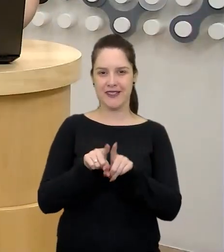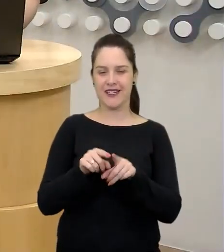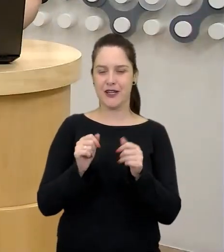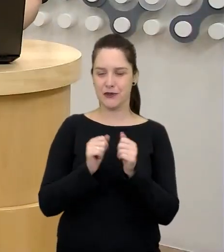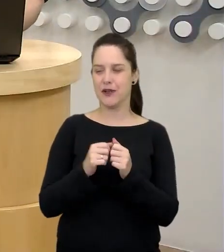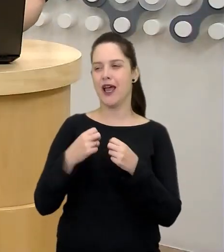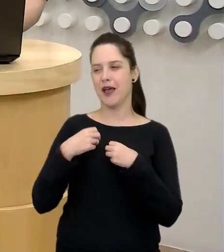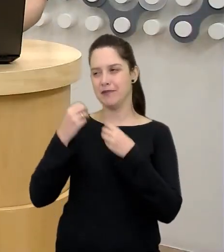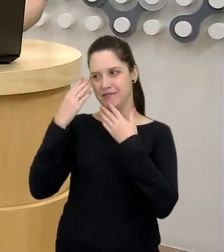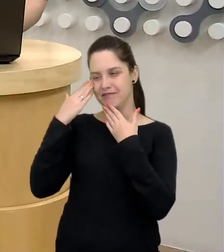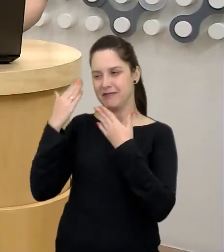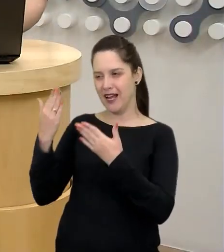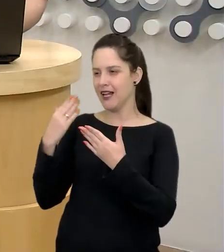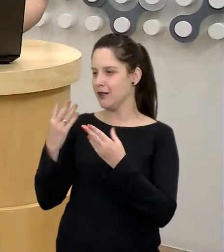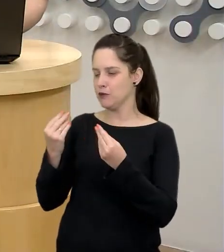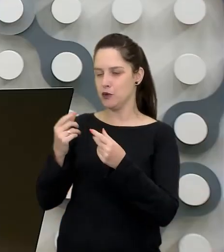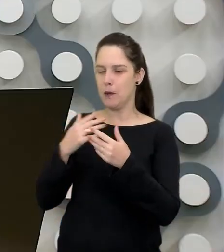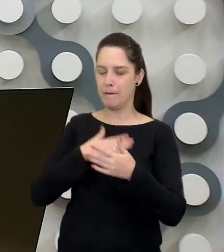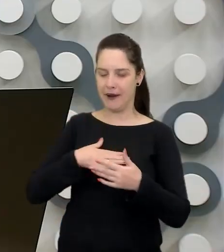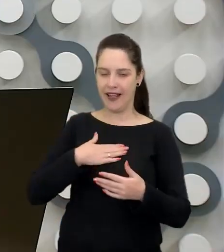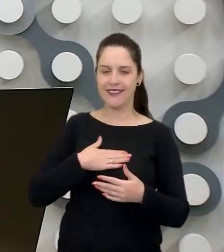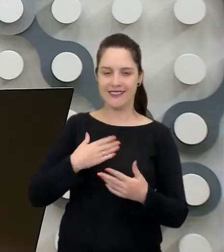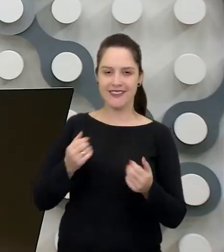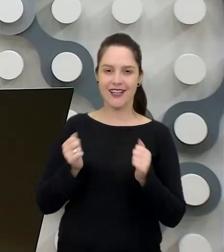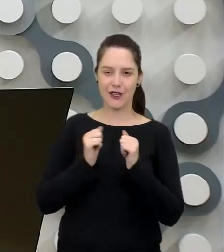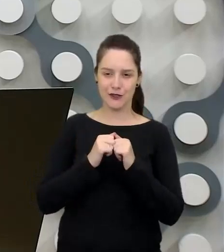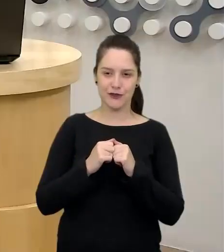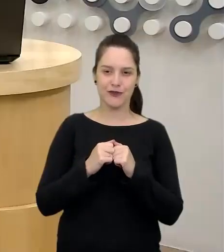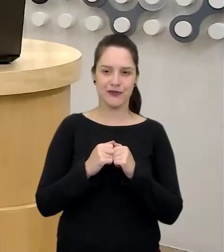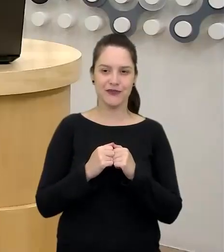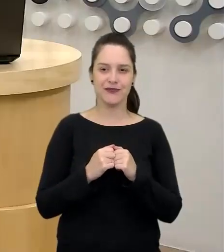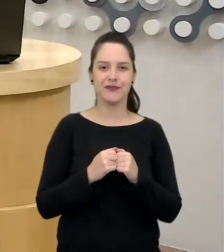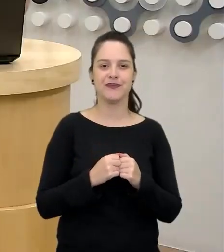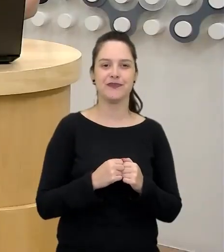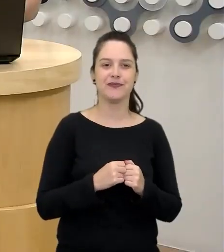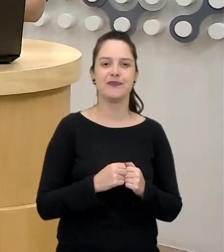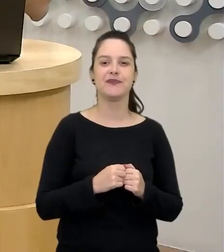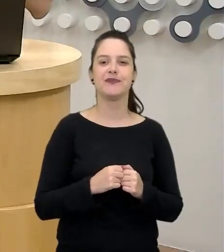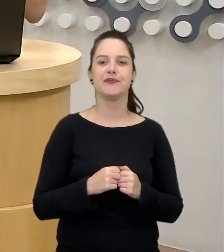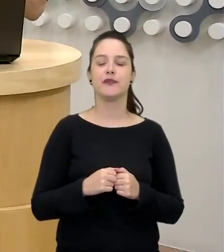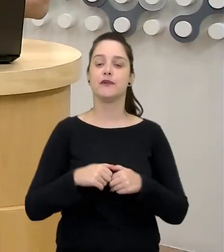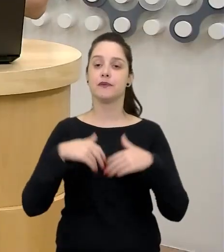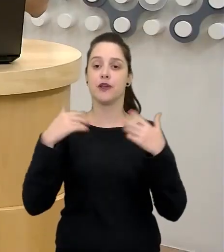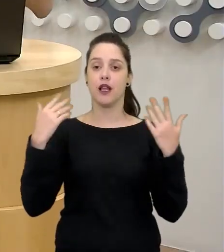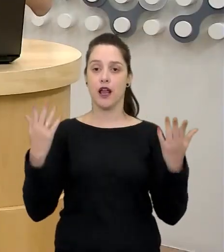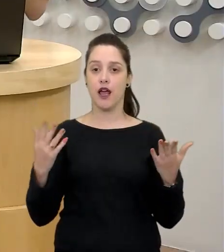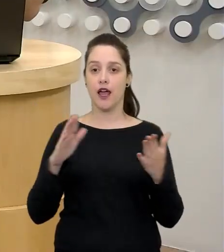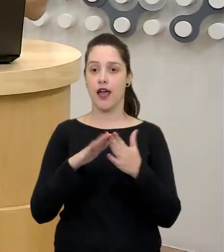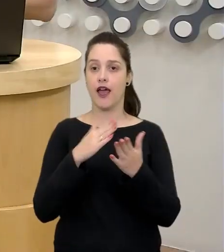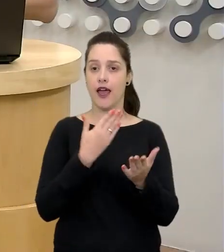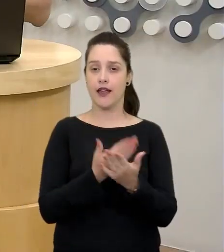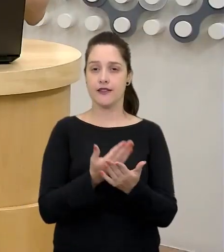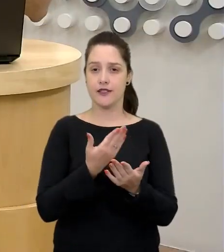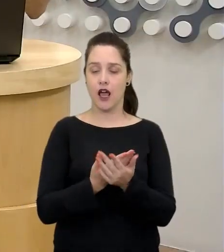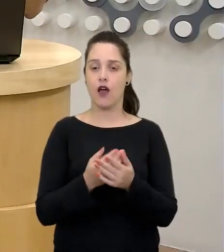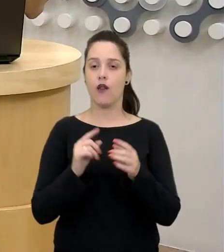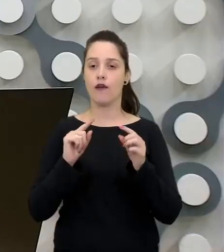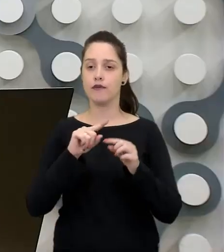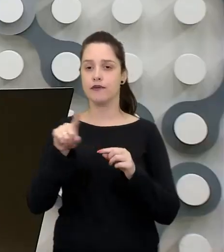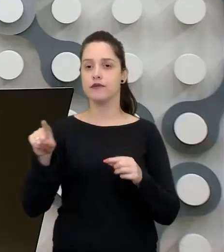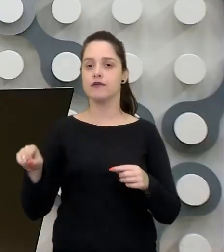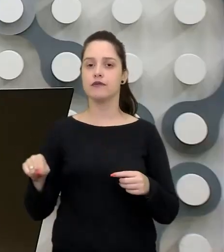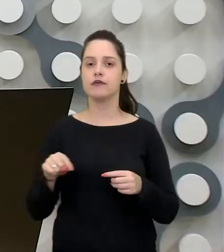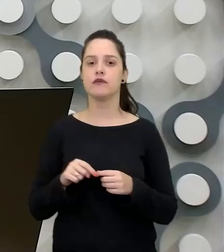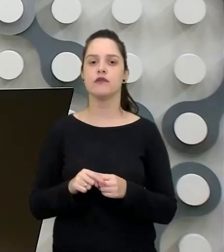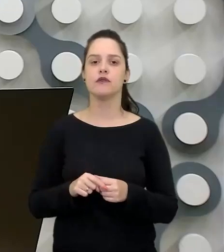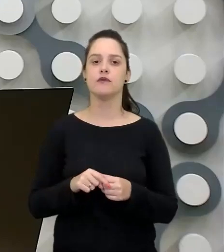falou, pode convidar, já era, né? Aí eu chamo. Mas pode mesmo. Tá. Então, olha só, nessa aula, os estudantes eles vão elaborar